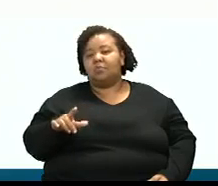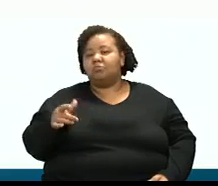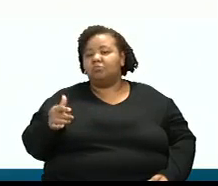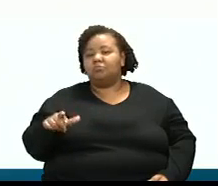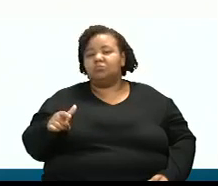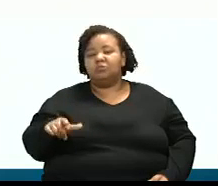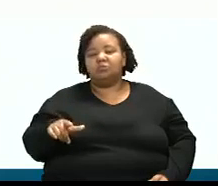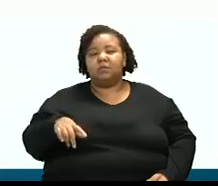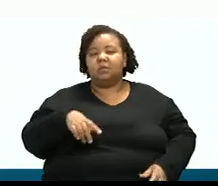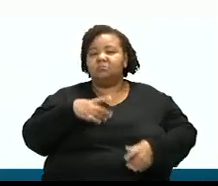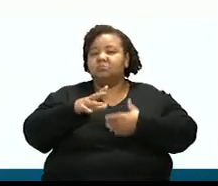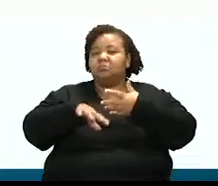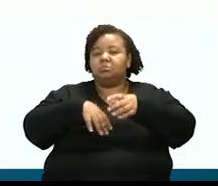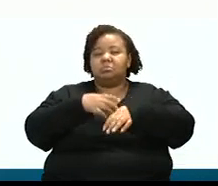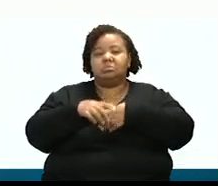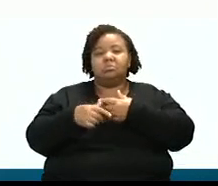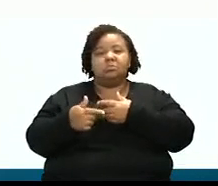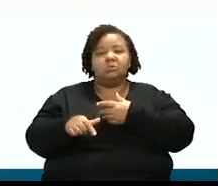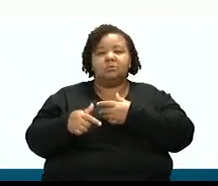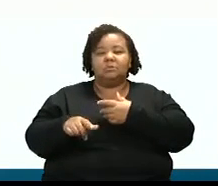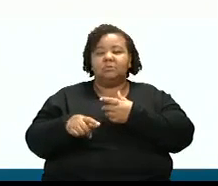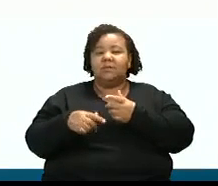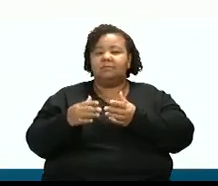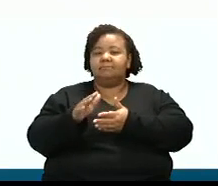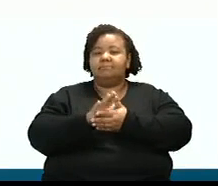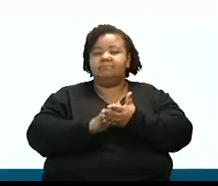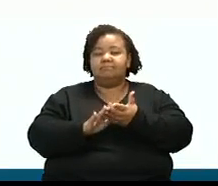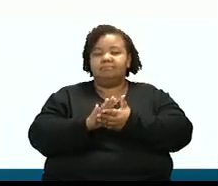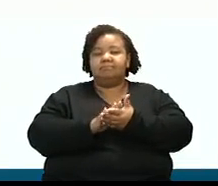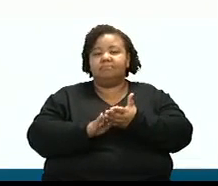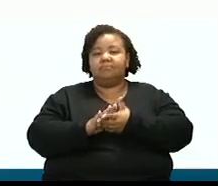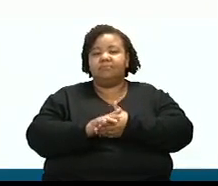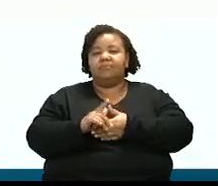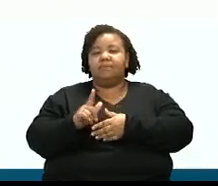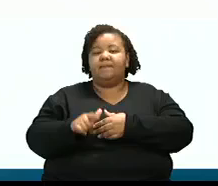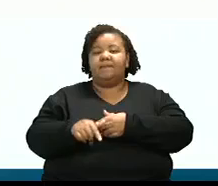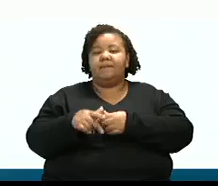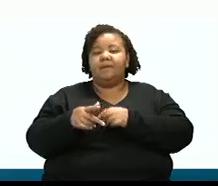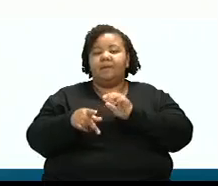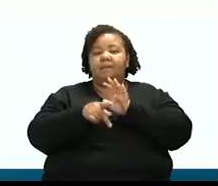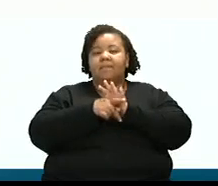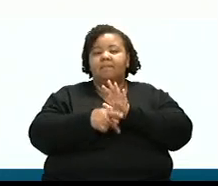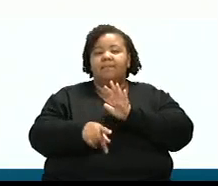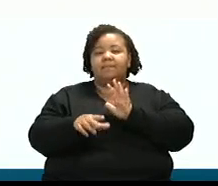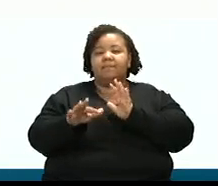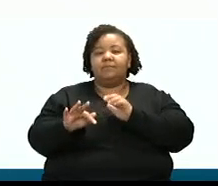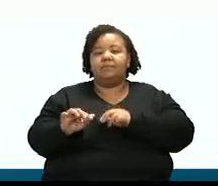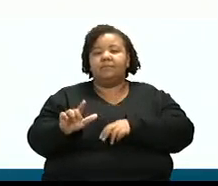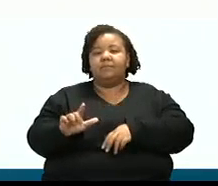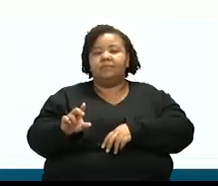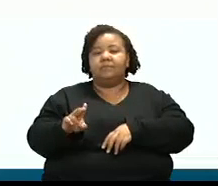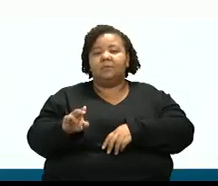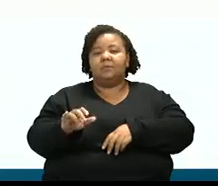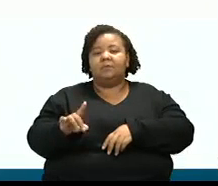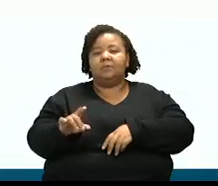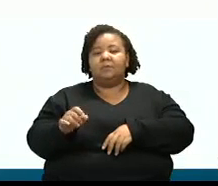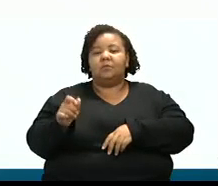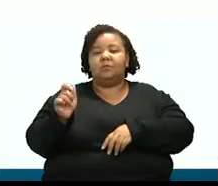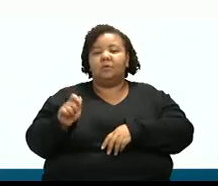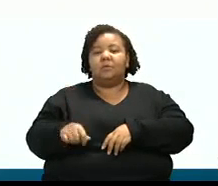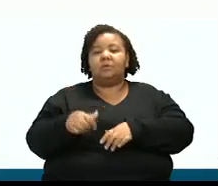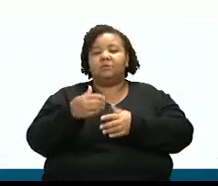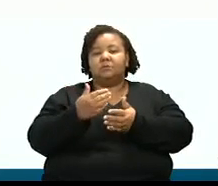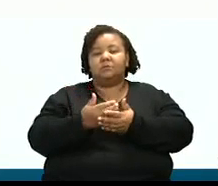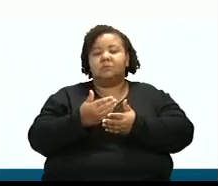existem turbilhões e não existem redemoinhos. Então, essa é uma propriedade do fluido que eu posso estudar apenas